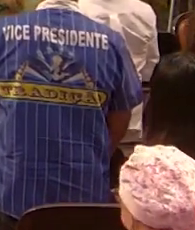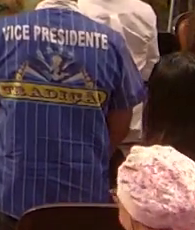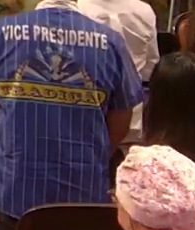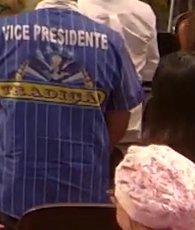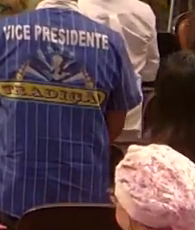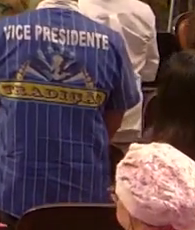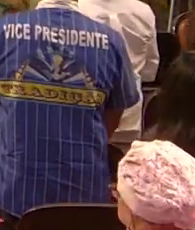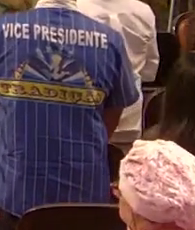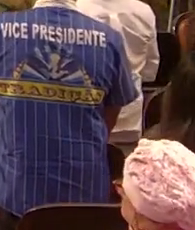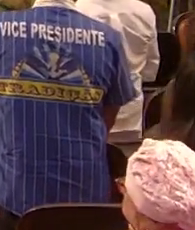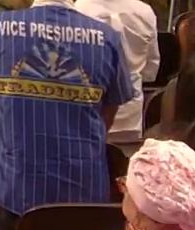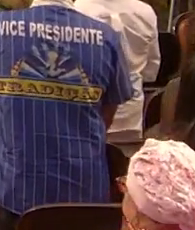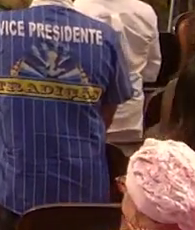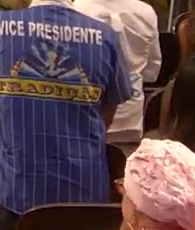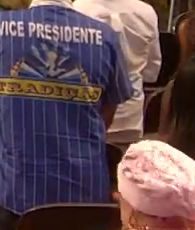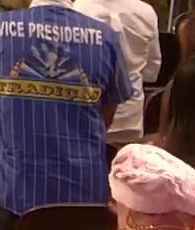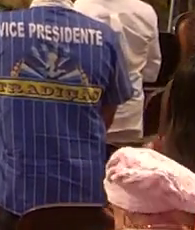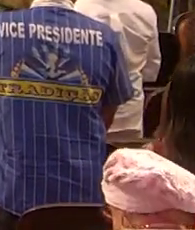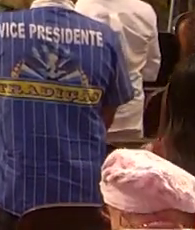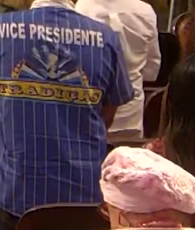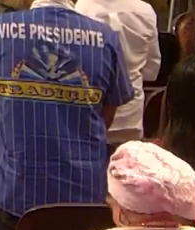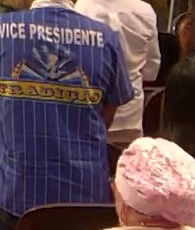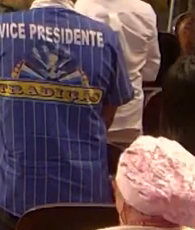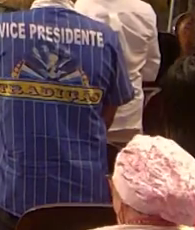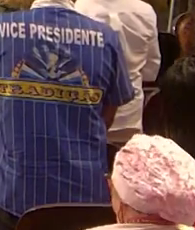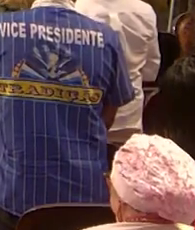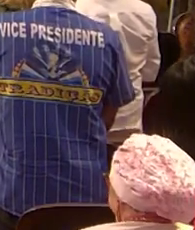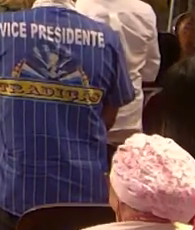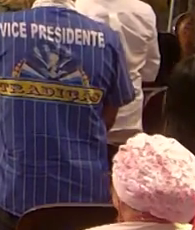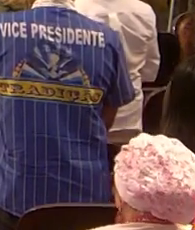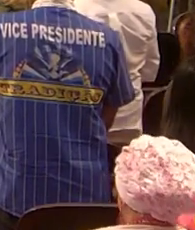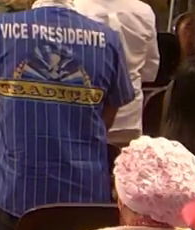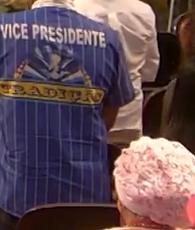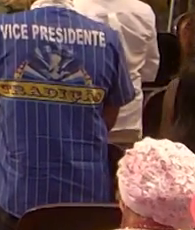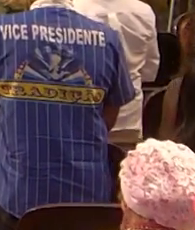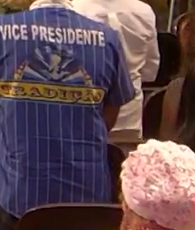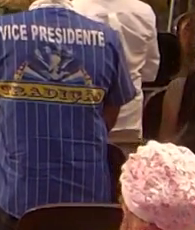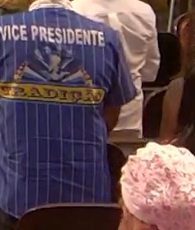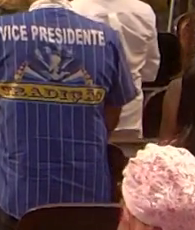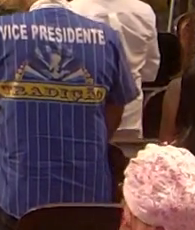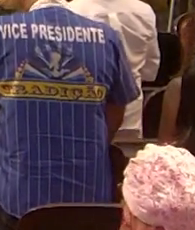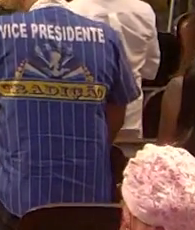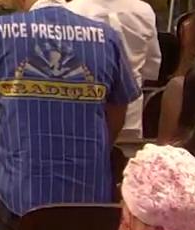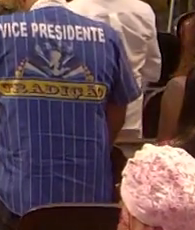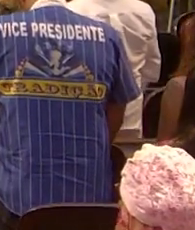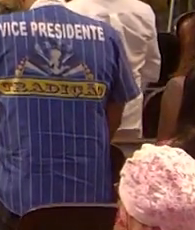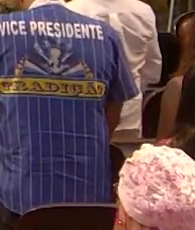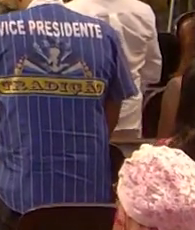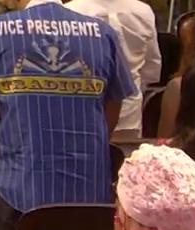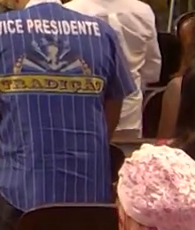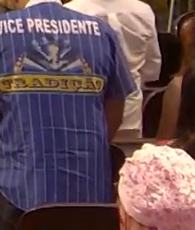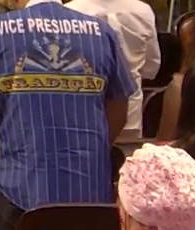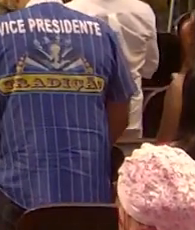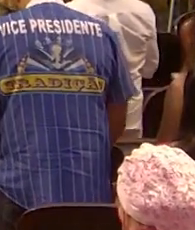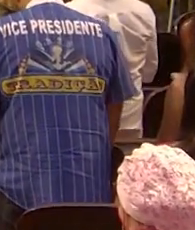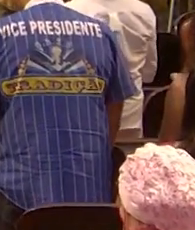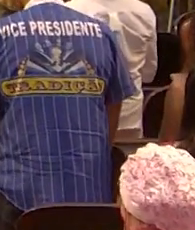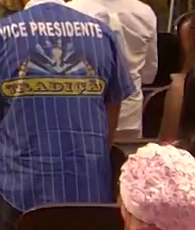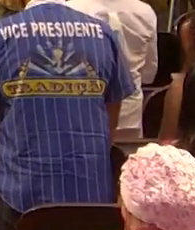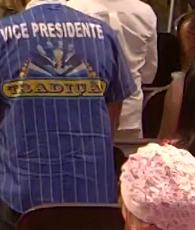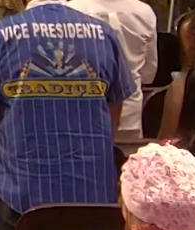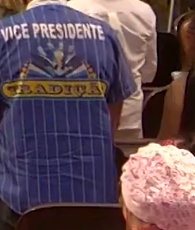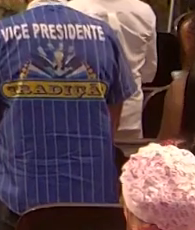lá, lá, lá. Lá, lá, lá, lá, lá. Mas vejam. Vejam